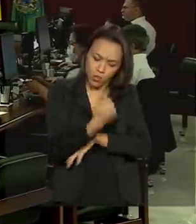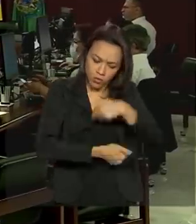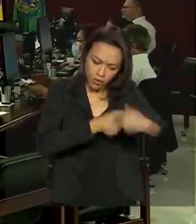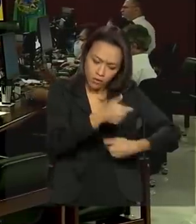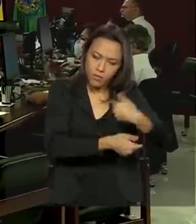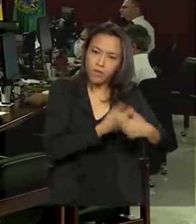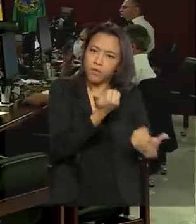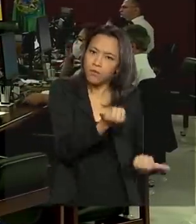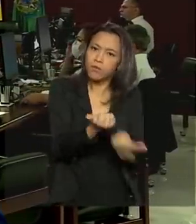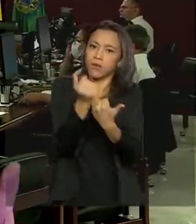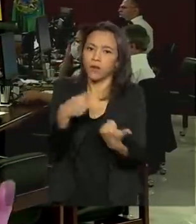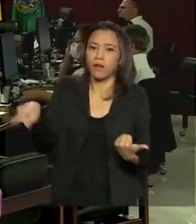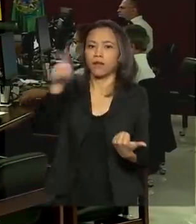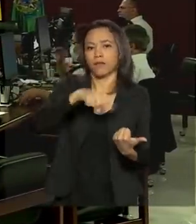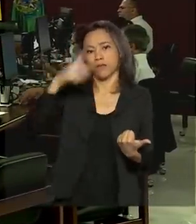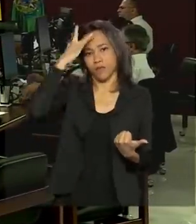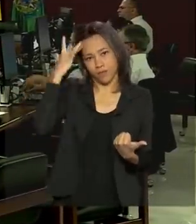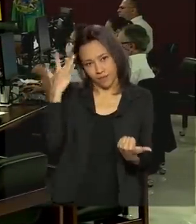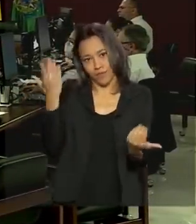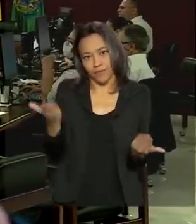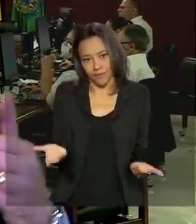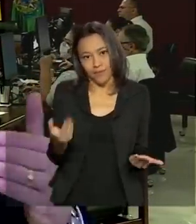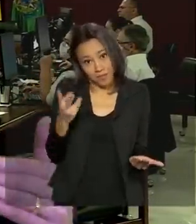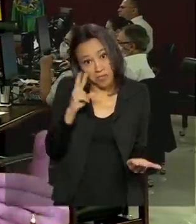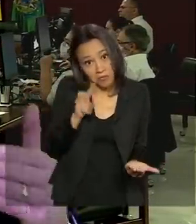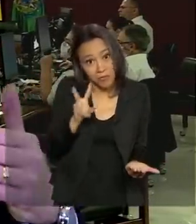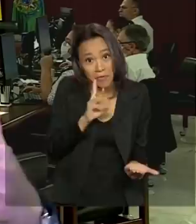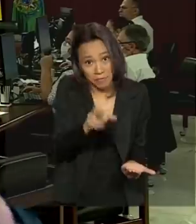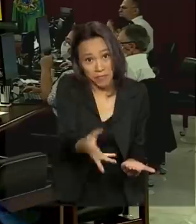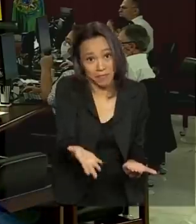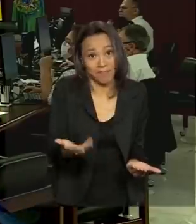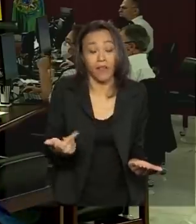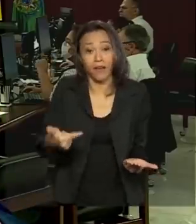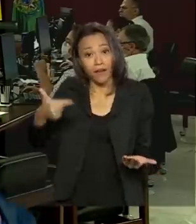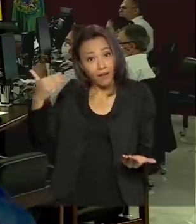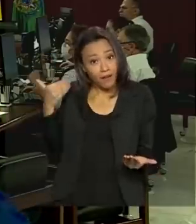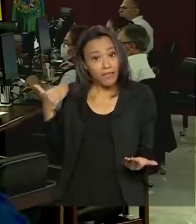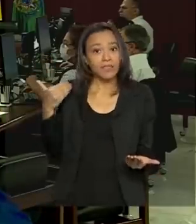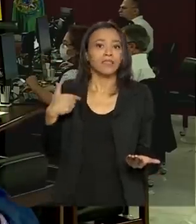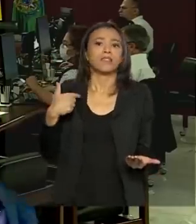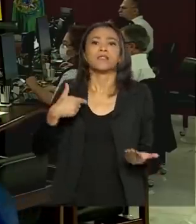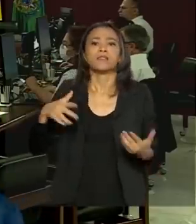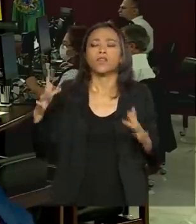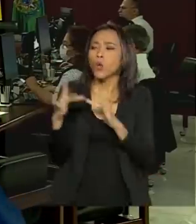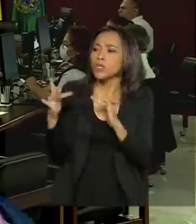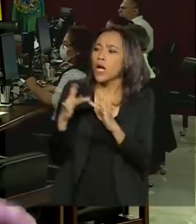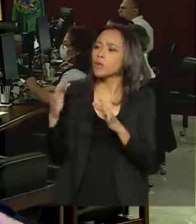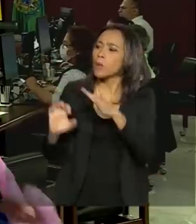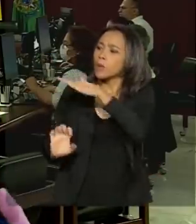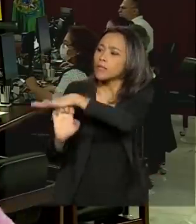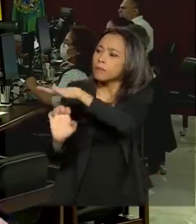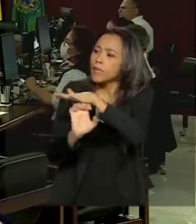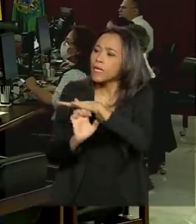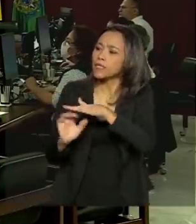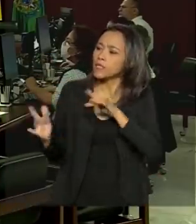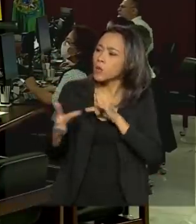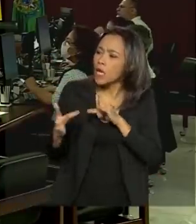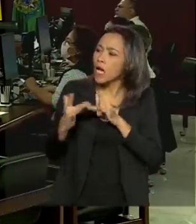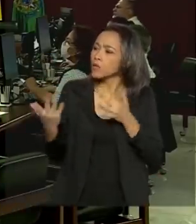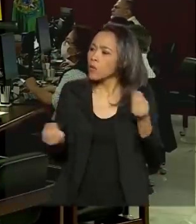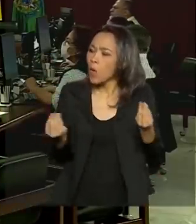foram as pessoas e está dando resultado né então no começo tava trabalhamos mais com as companhias aéreas ainda mantendo voos